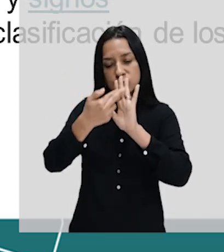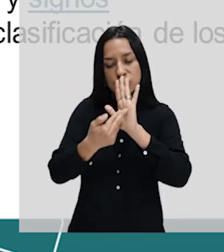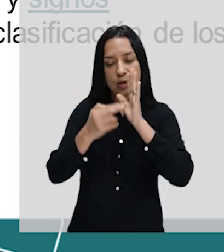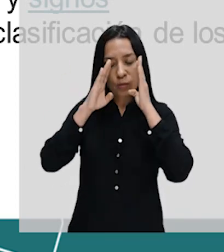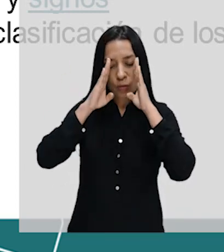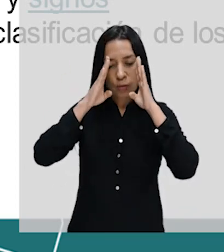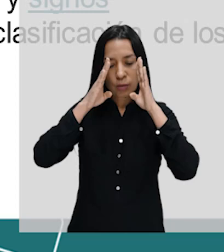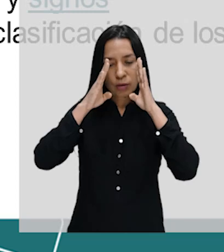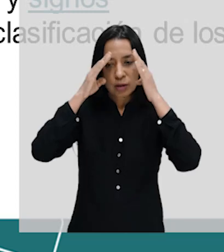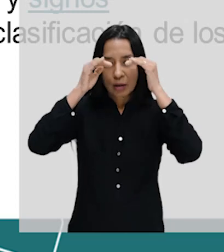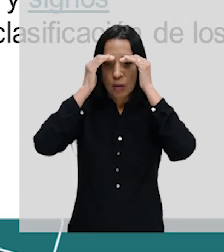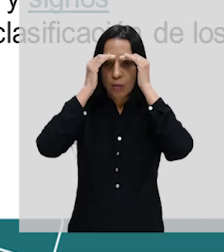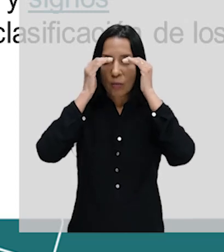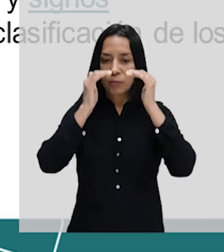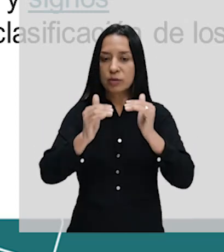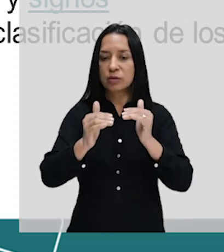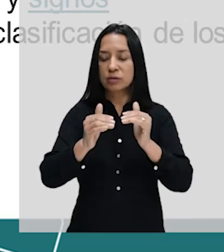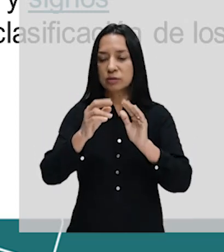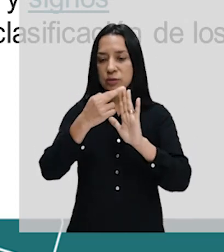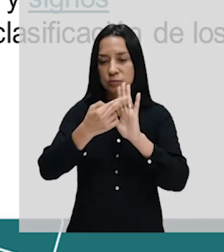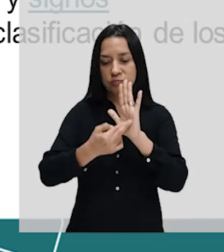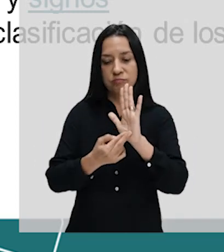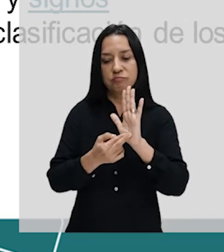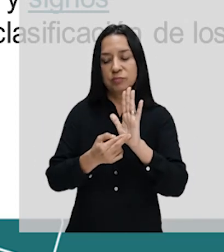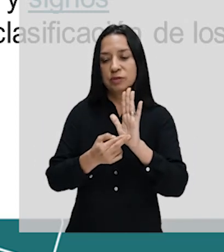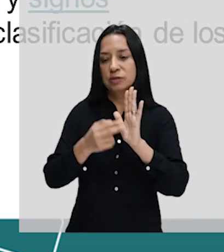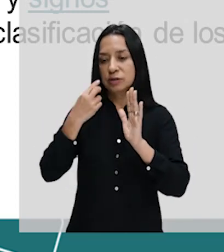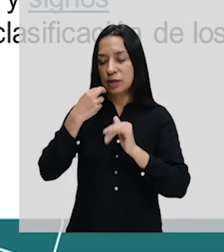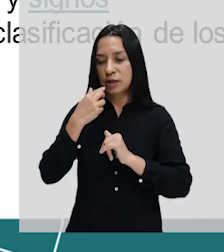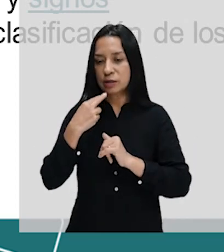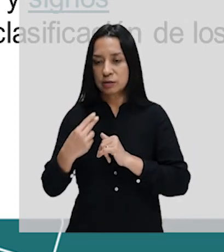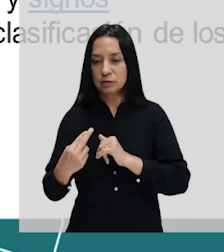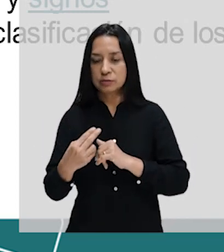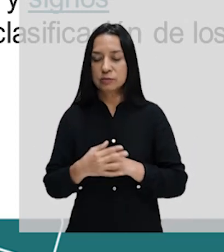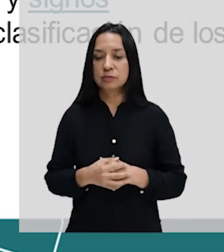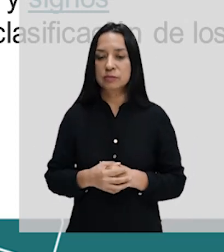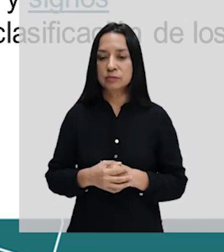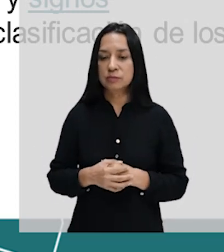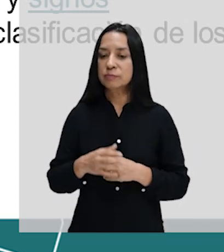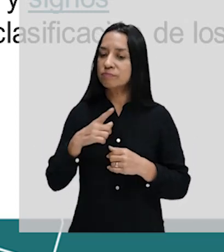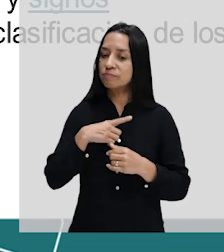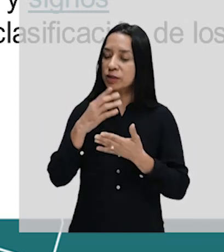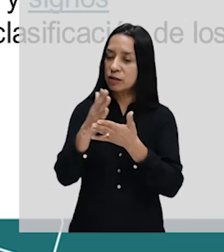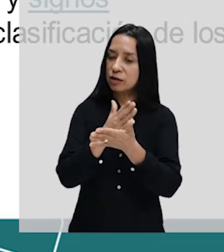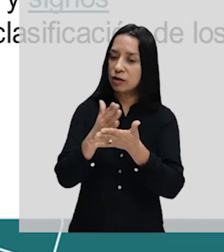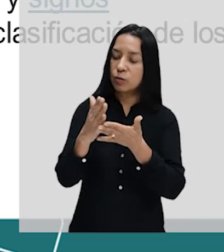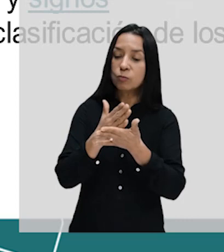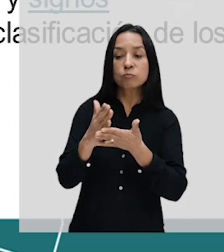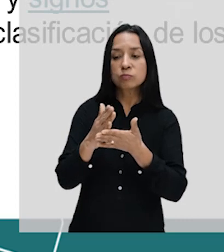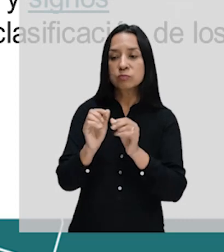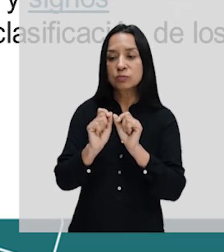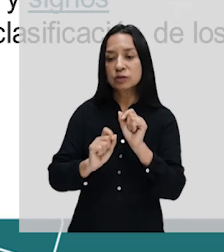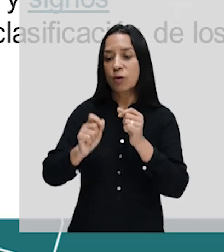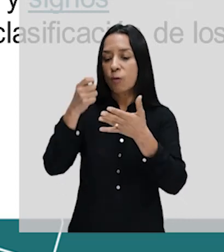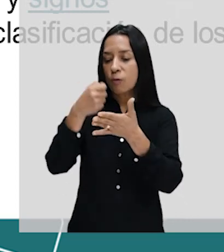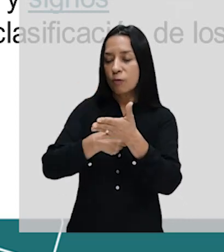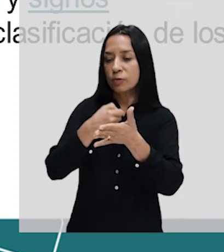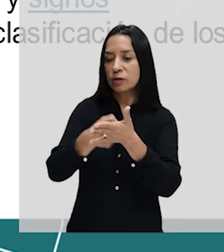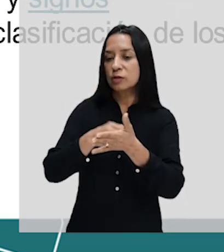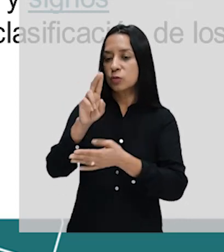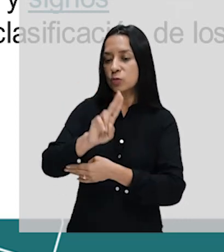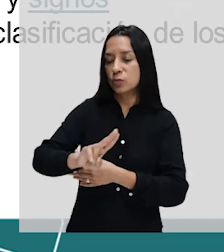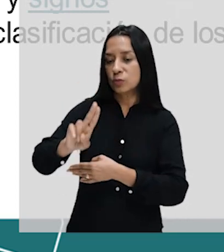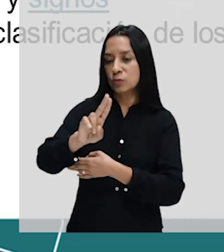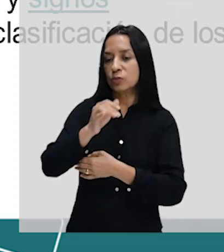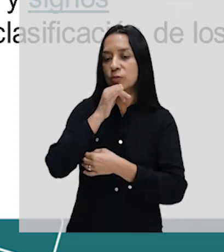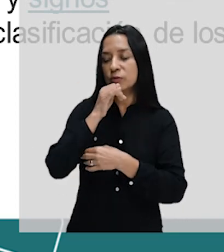Existem algumas marcas gráficas, alguns signos ortográficos, que eles são obrigatórios. Eu estou